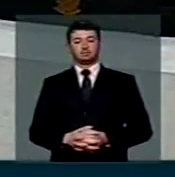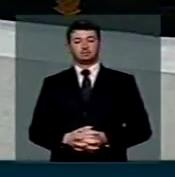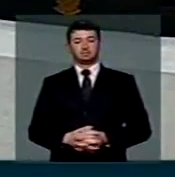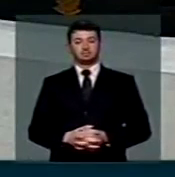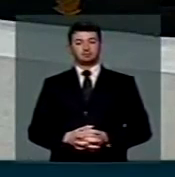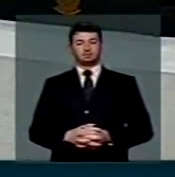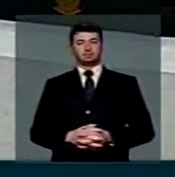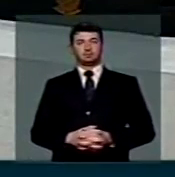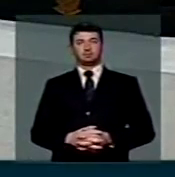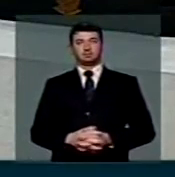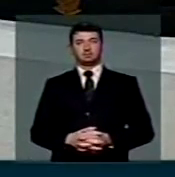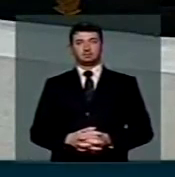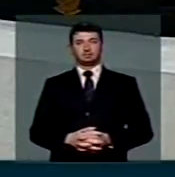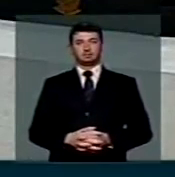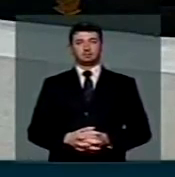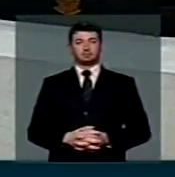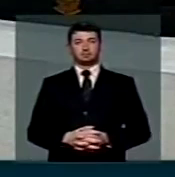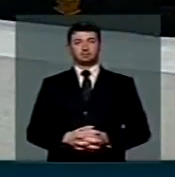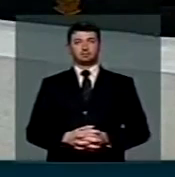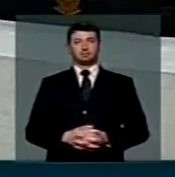Pode soltar o senhor para Pimenta aí.